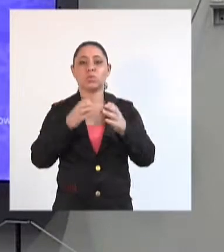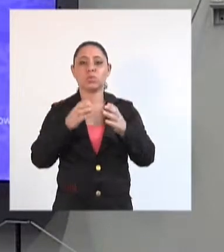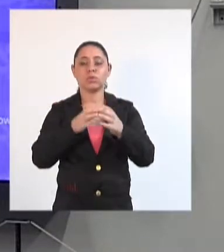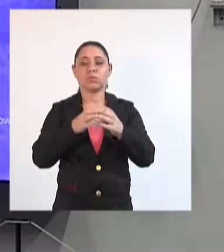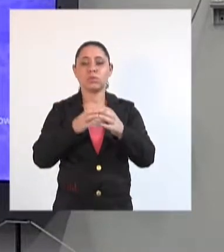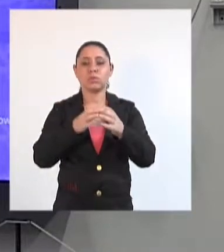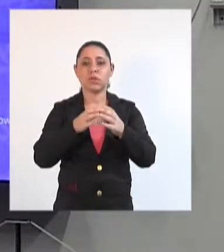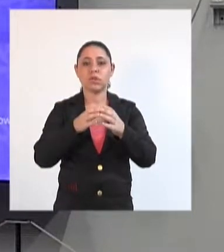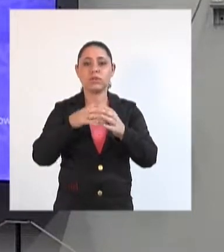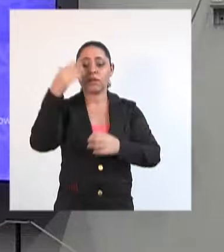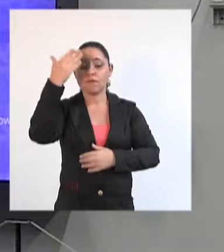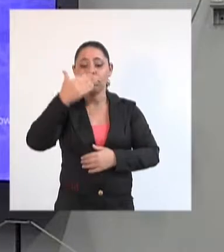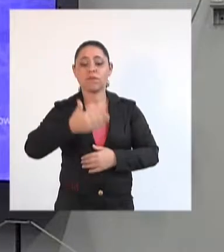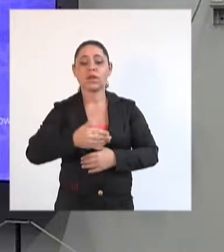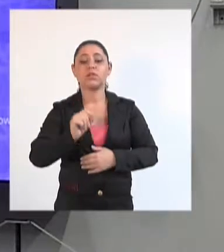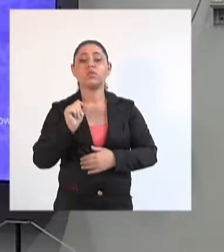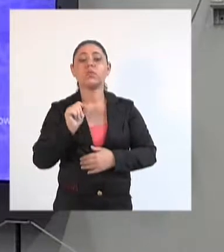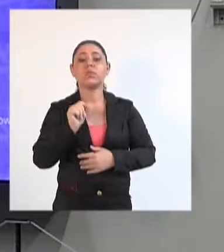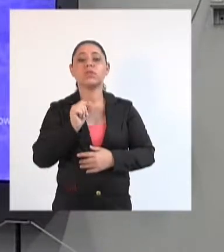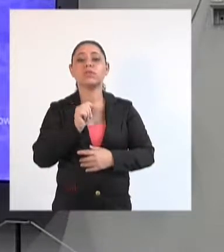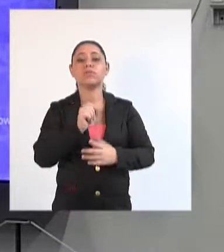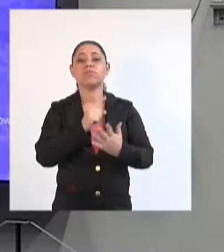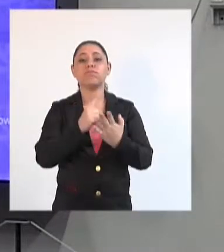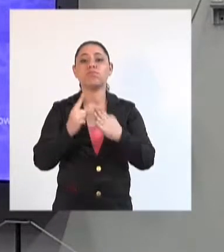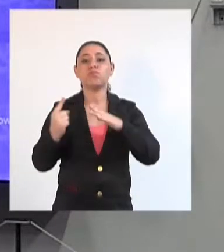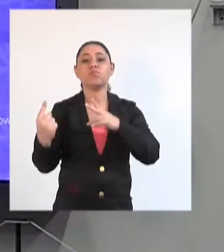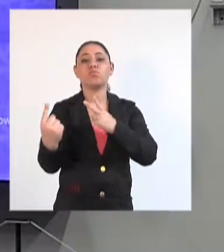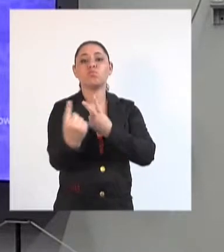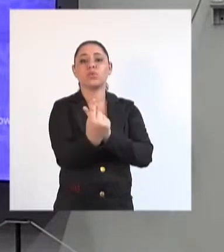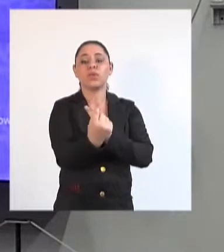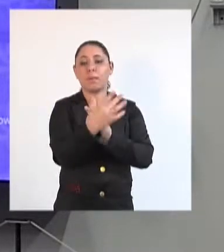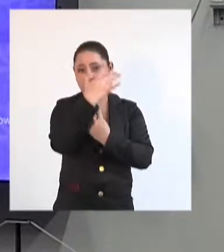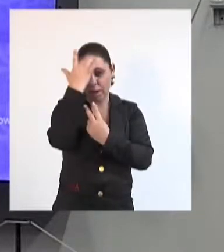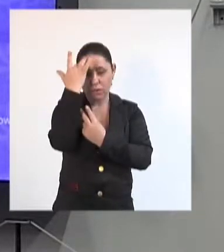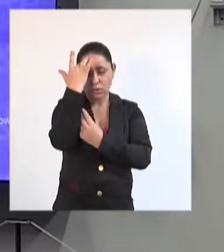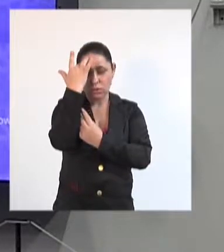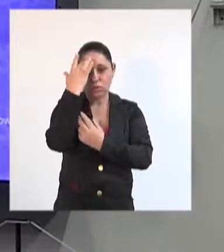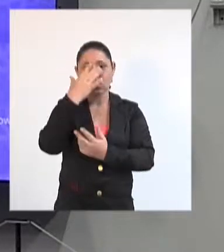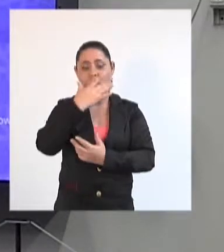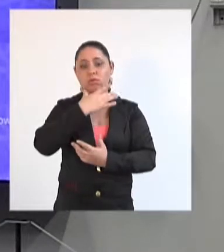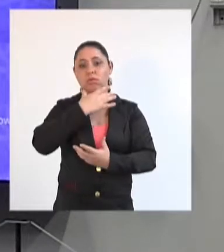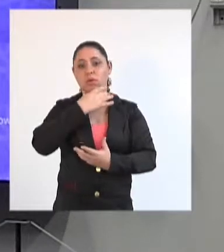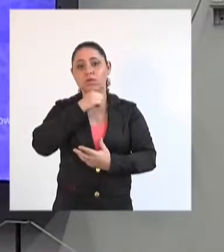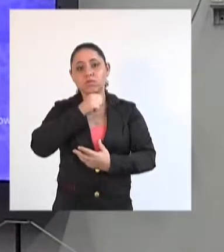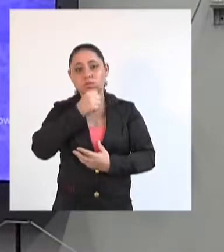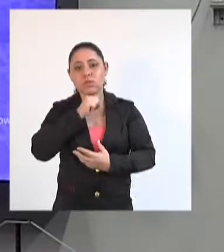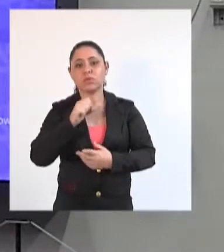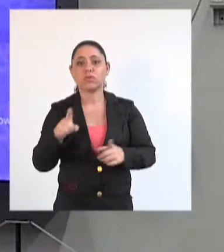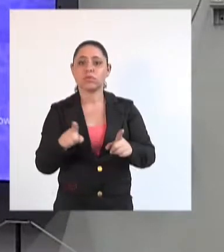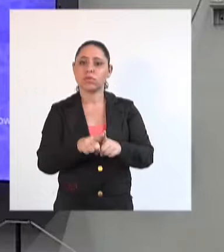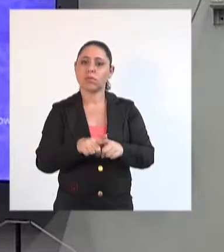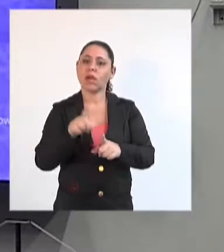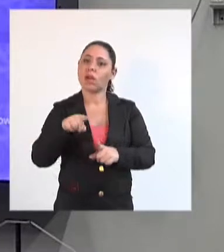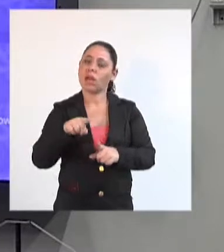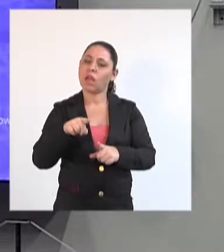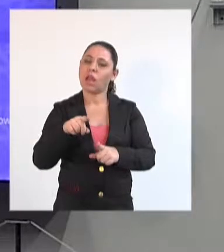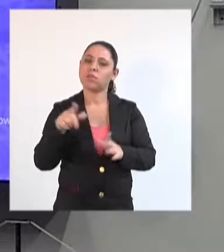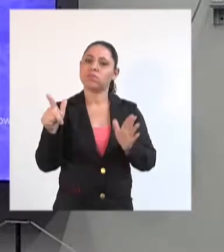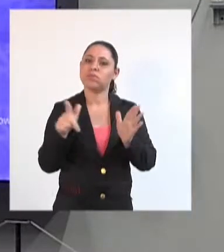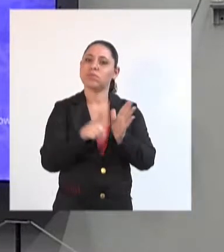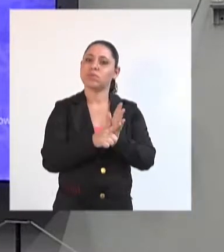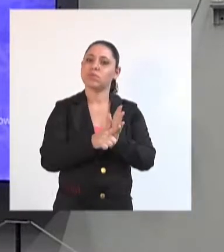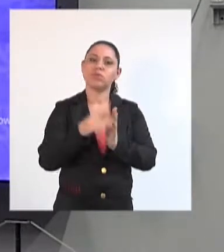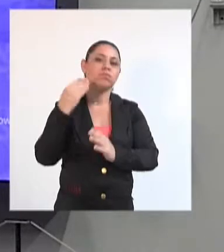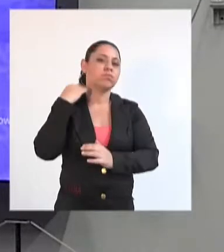está à frente aí das pessoas idosas, aí, que lida com as pessoas idosas, que foi uma circular do Banco